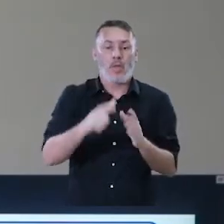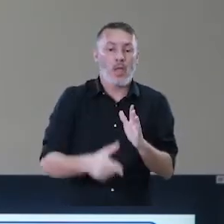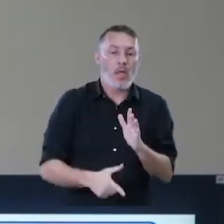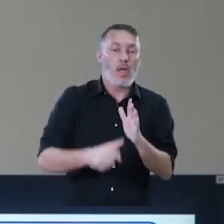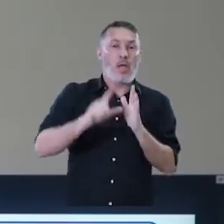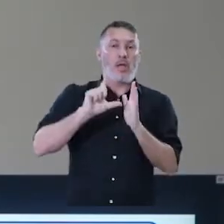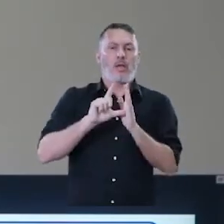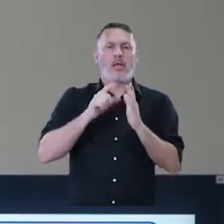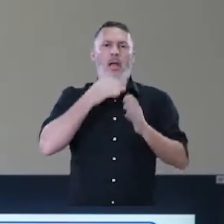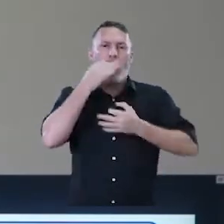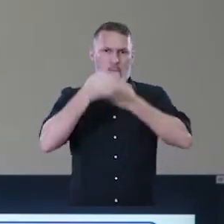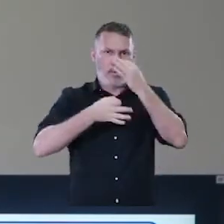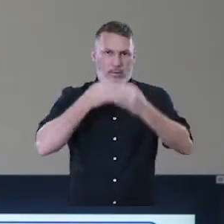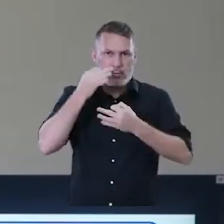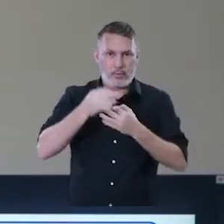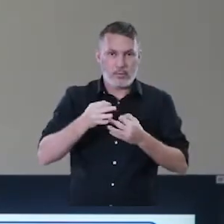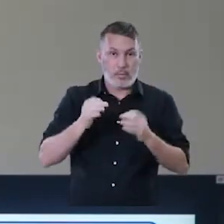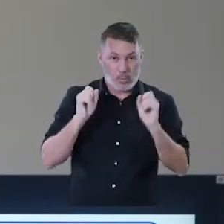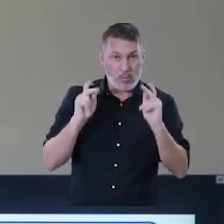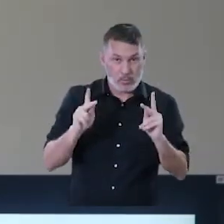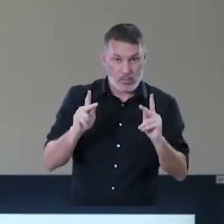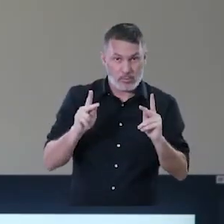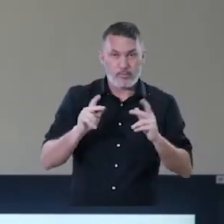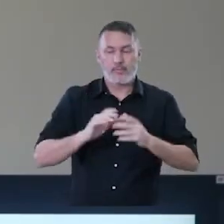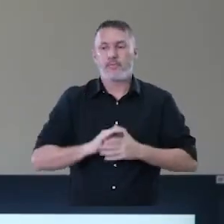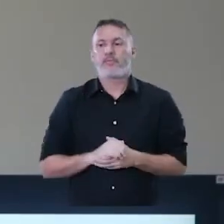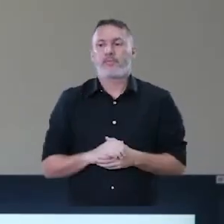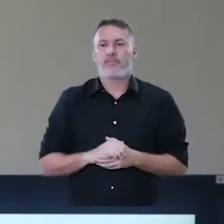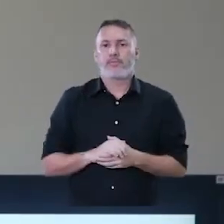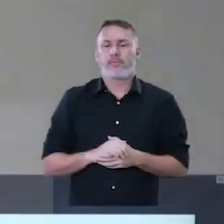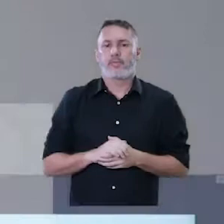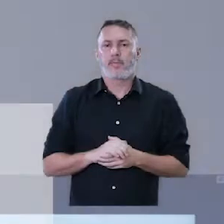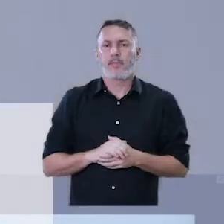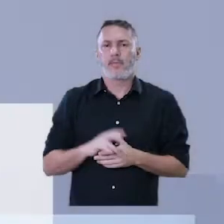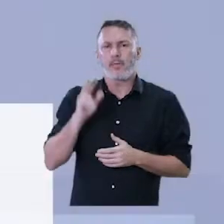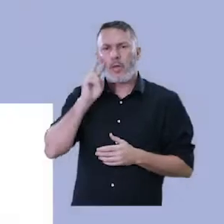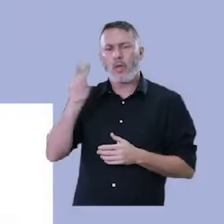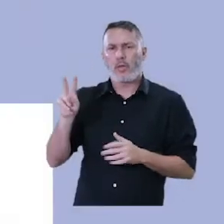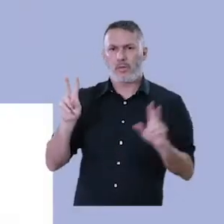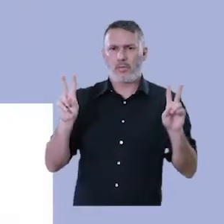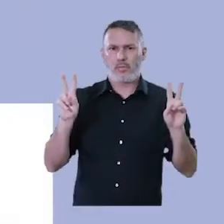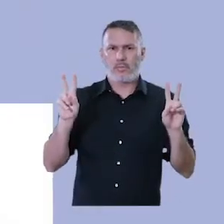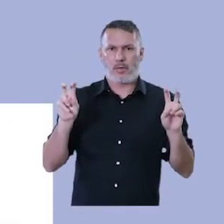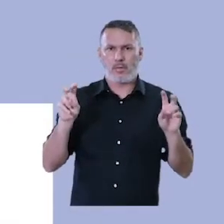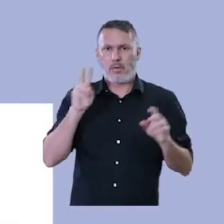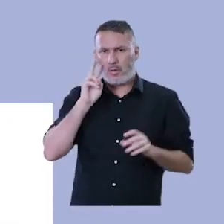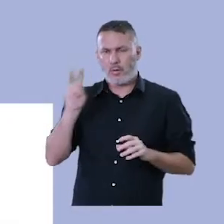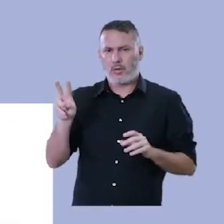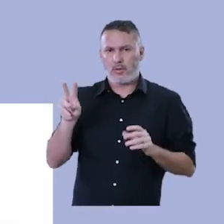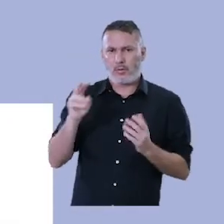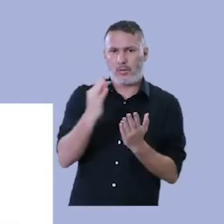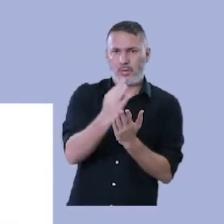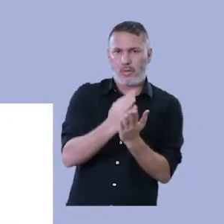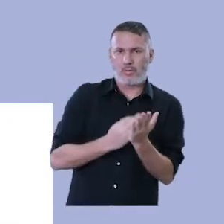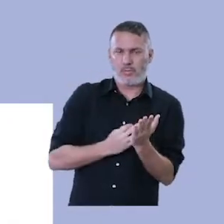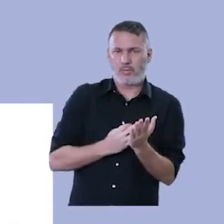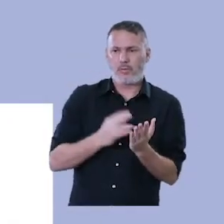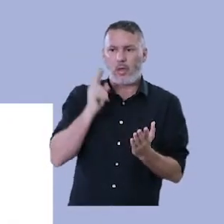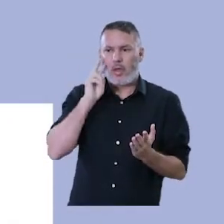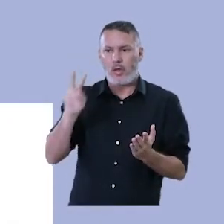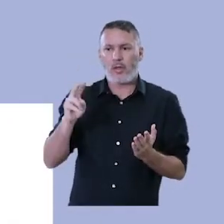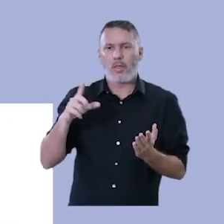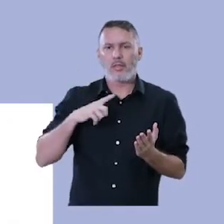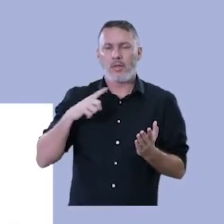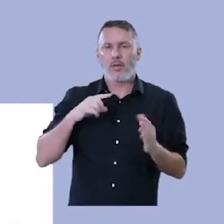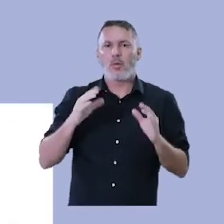antecipação argumentativa. Perfeito? Vamos lá então. Olha esse tema. Olha o texto. Percebe-se